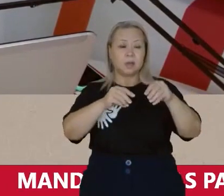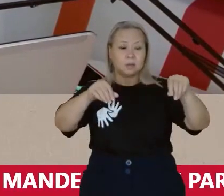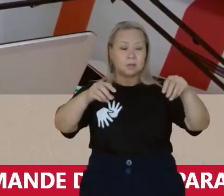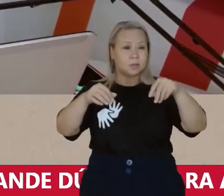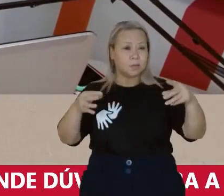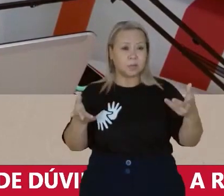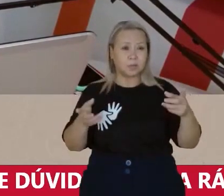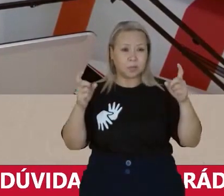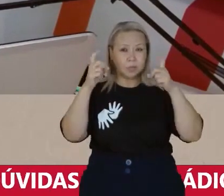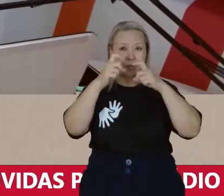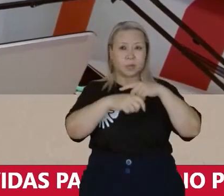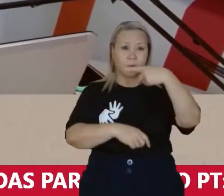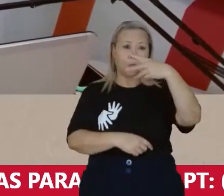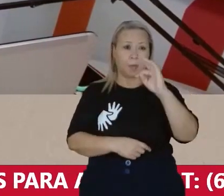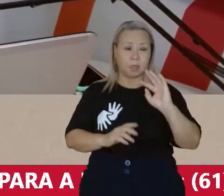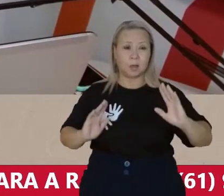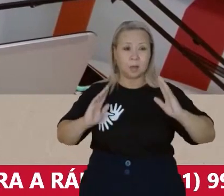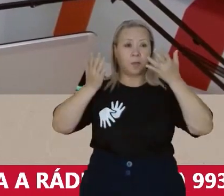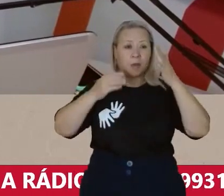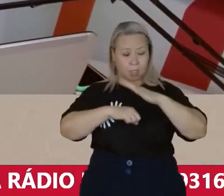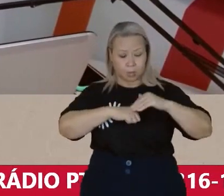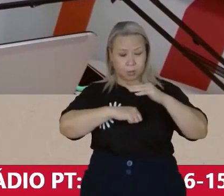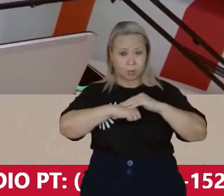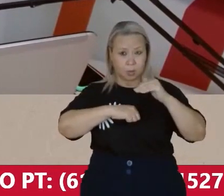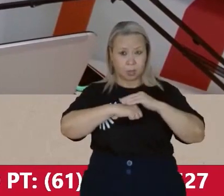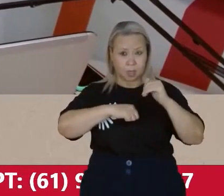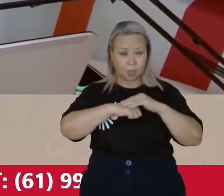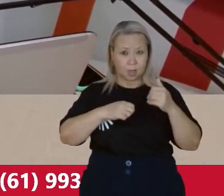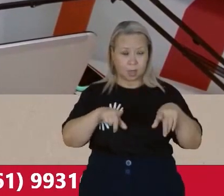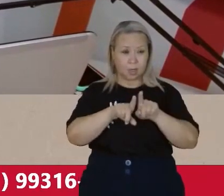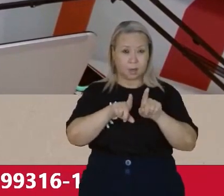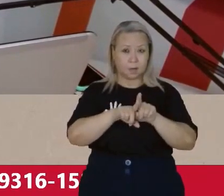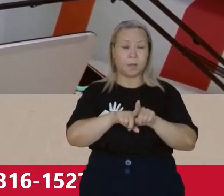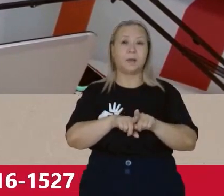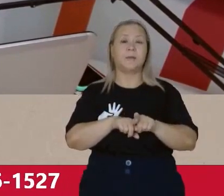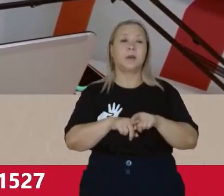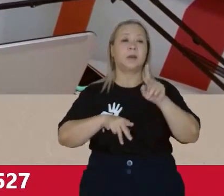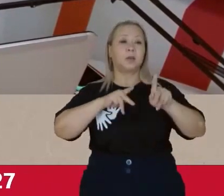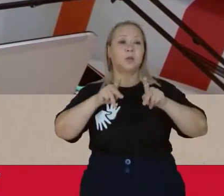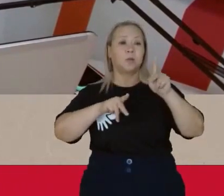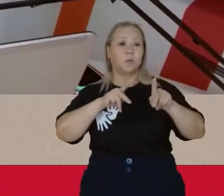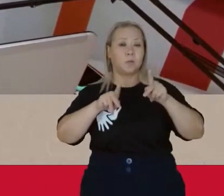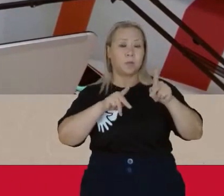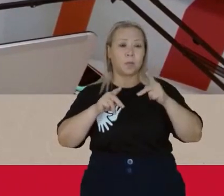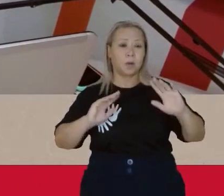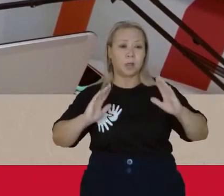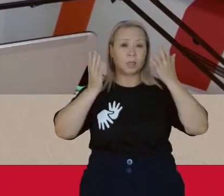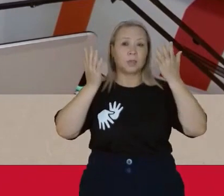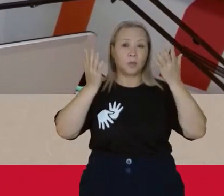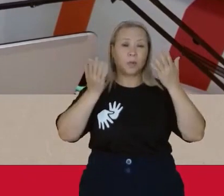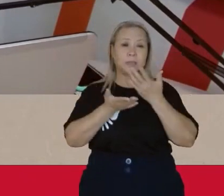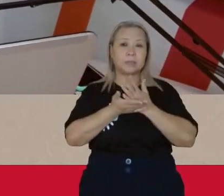o próprio PT lançou campanhas de solidariedade, o PT Solidário, a Frente Brasil Popular, né? Essas campanhas